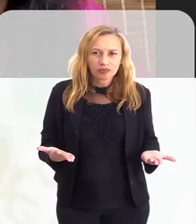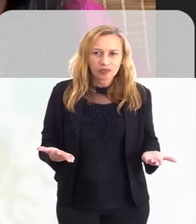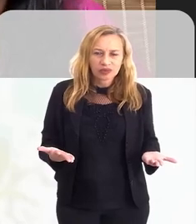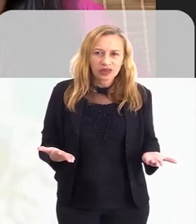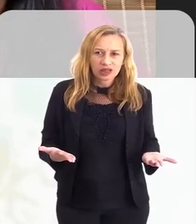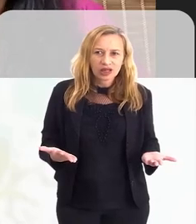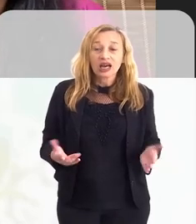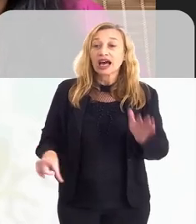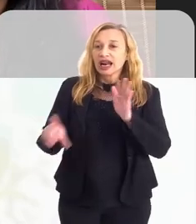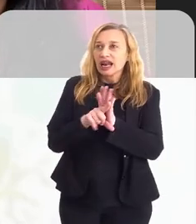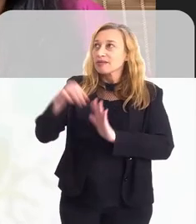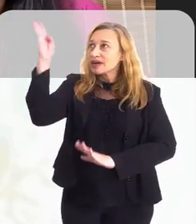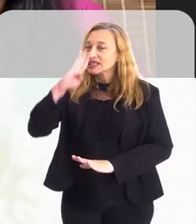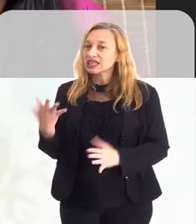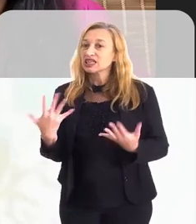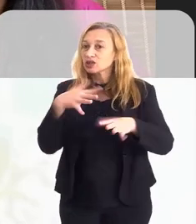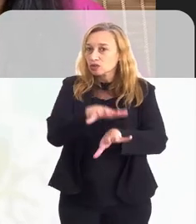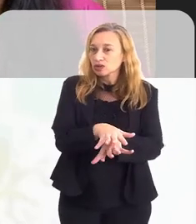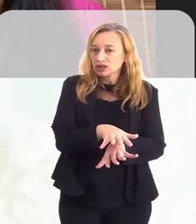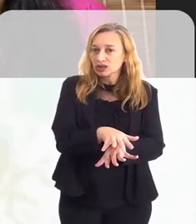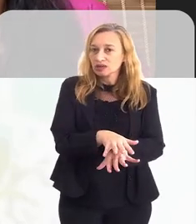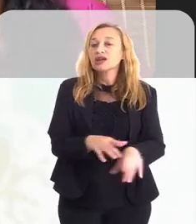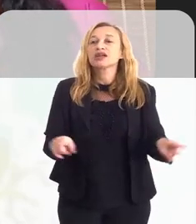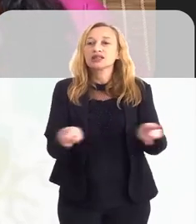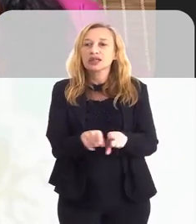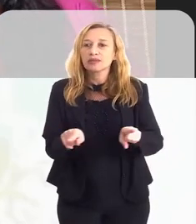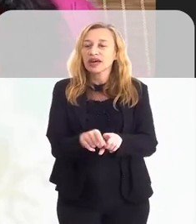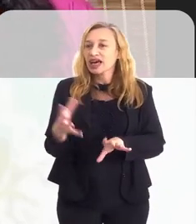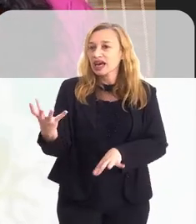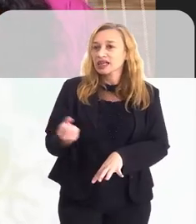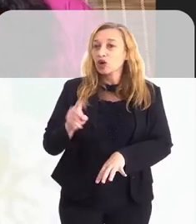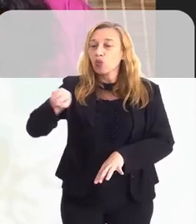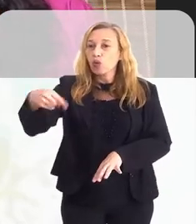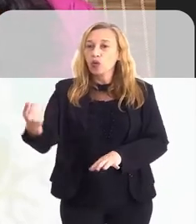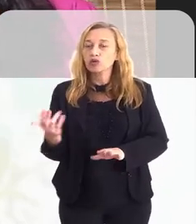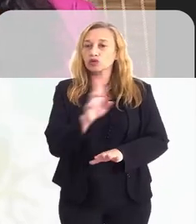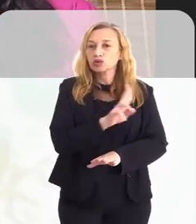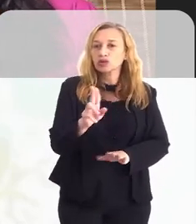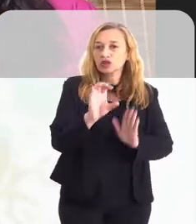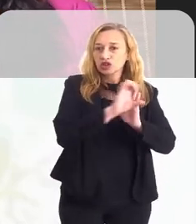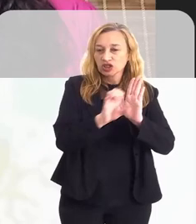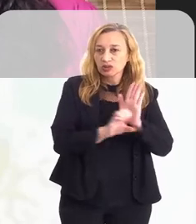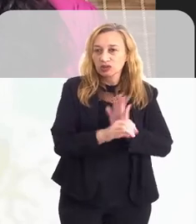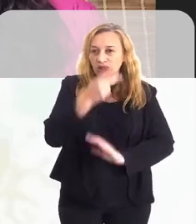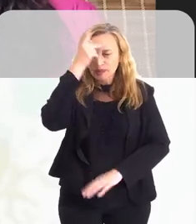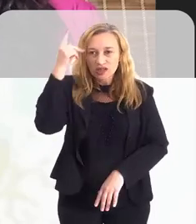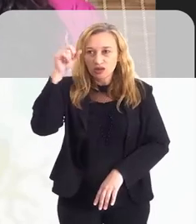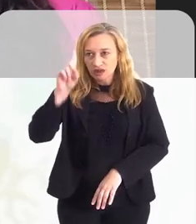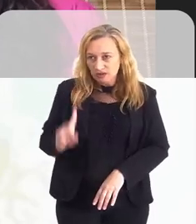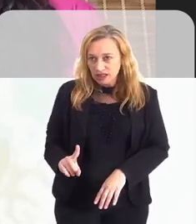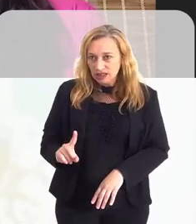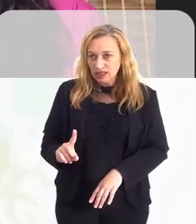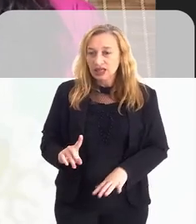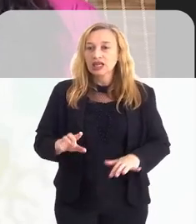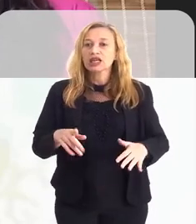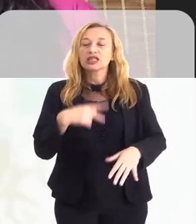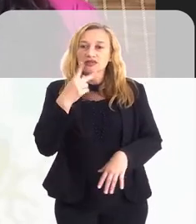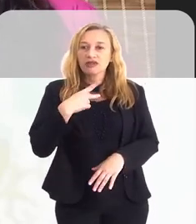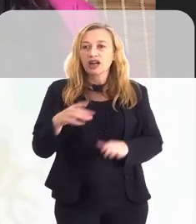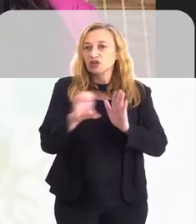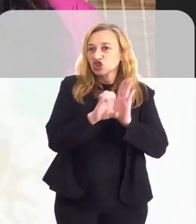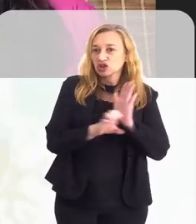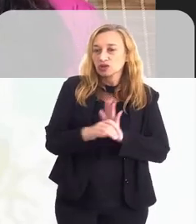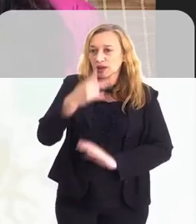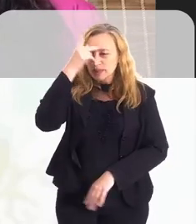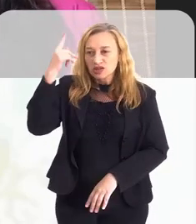nome já está dizendo, é Lei Brasileira de Inclusão. Ela também recebe um outro nome, que é o Estatuto da Pessoa com Deficiência, tá? Então, se a gente